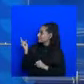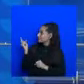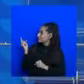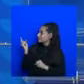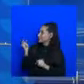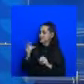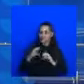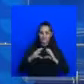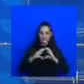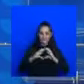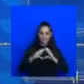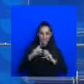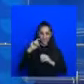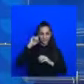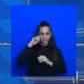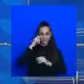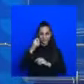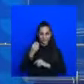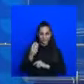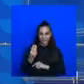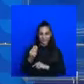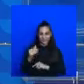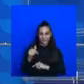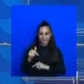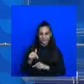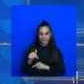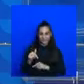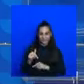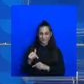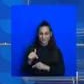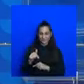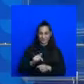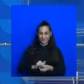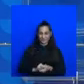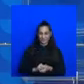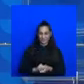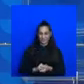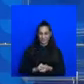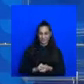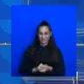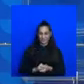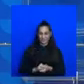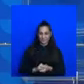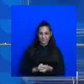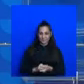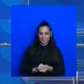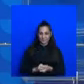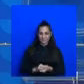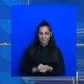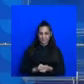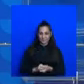Bola preta, 37. Preta, número 37.